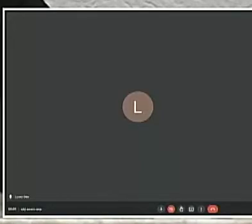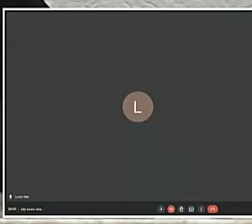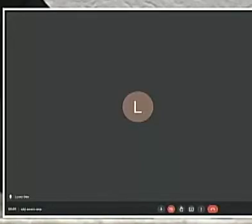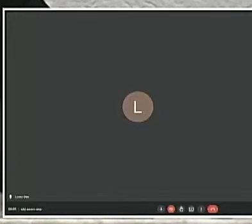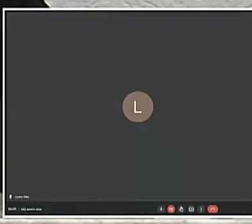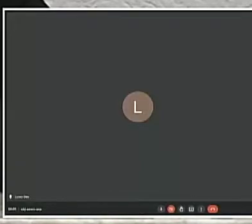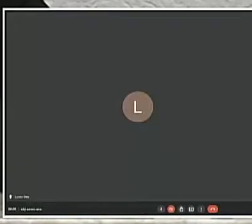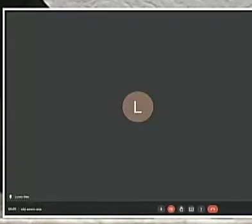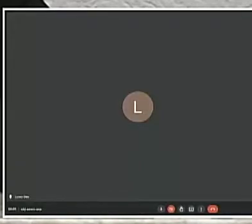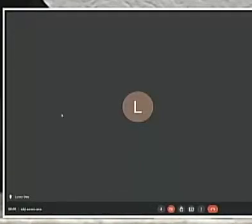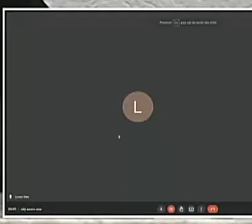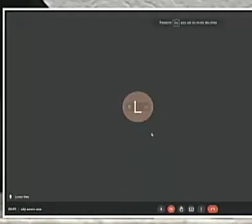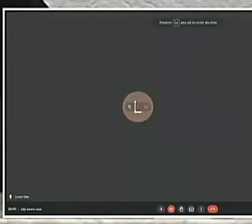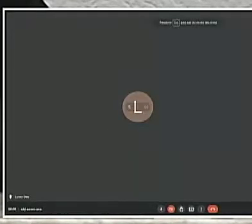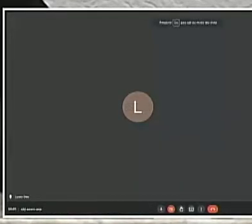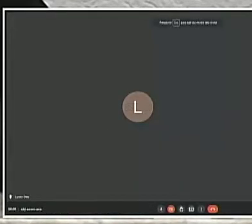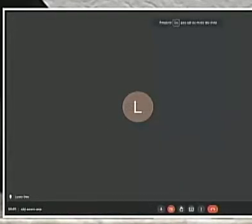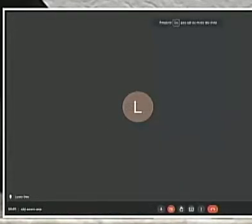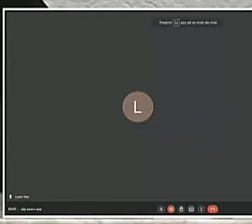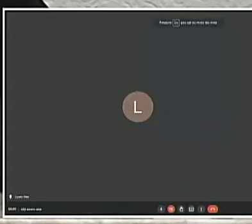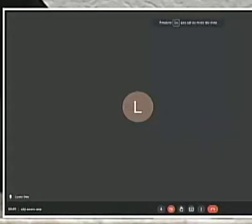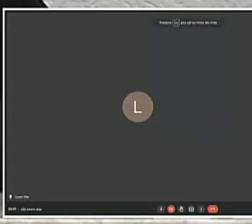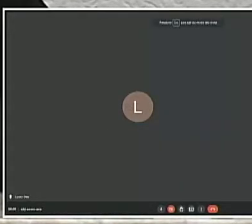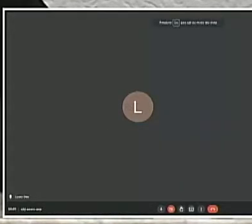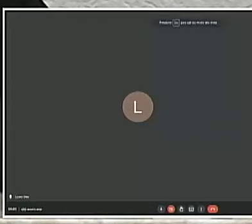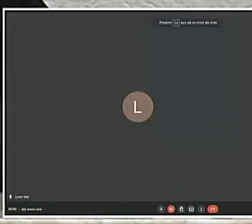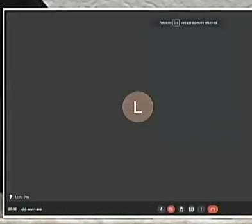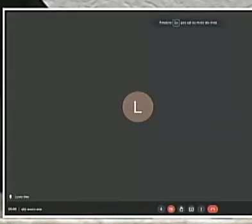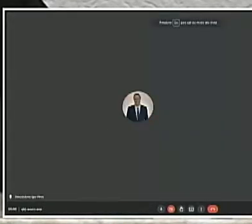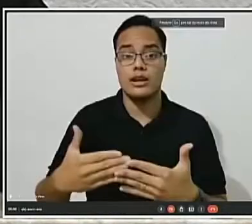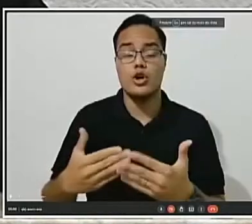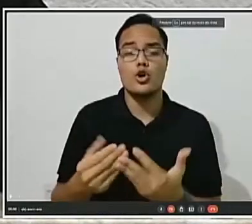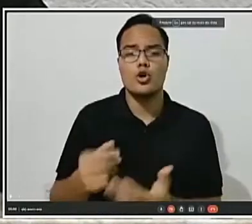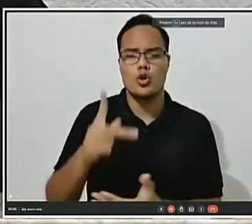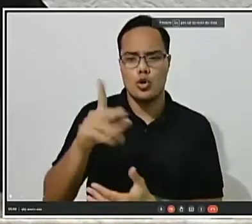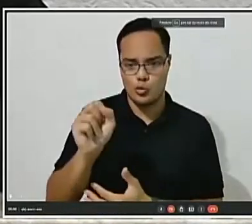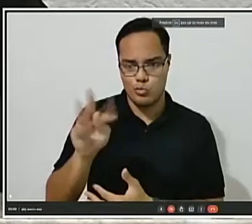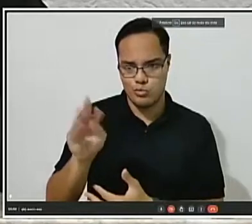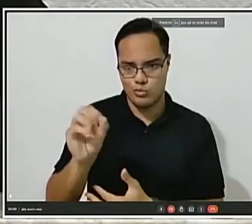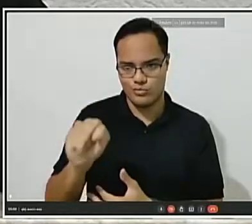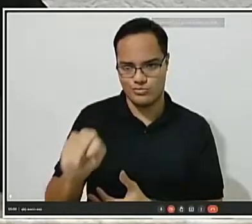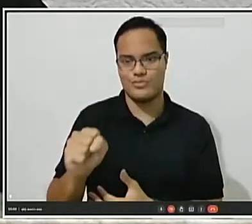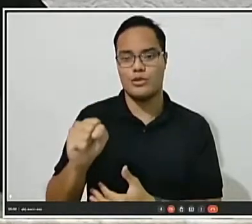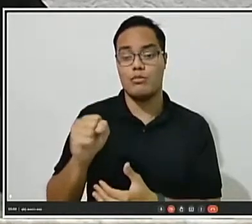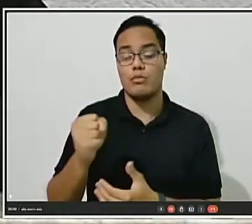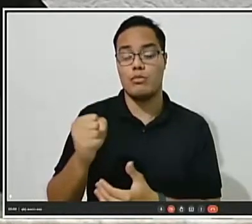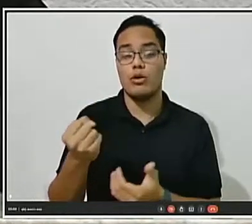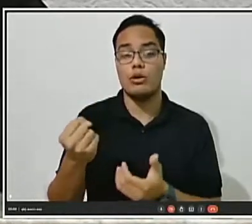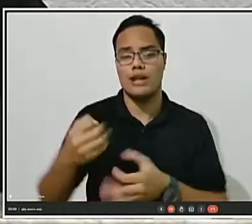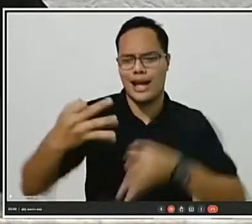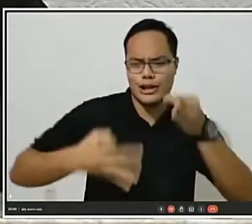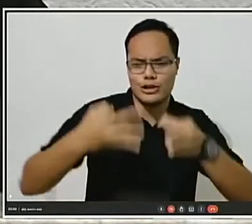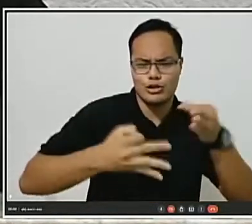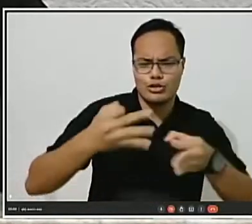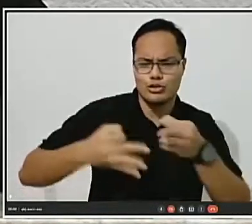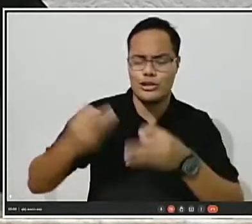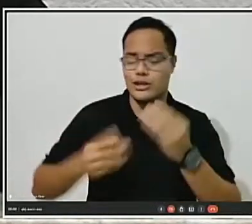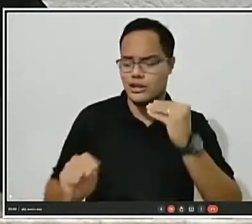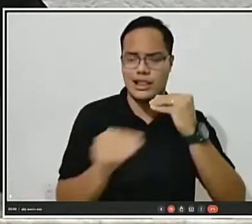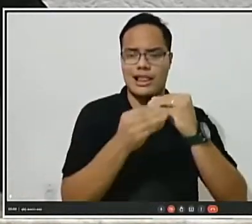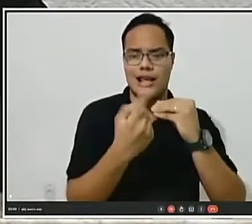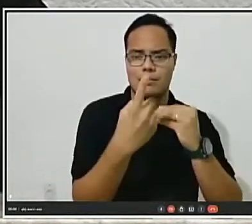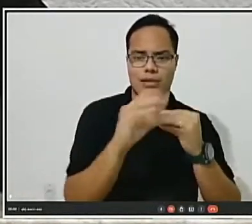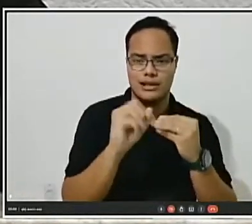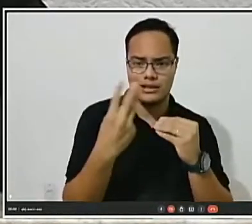Justificativa. A diminuição do fator dos pontos corrige uma injustiça trazida pela Emenda Constitucional 103, de